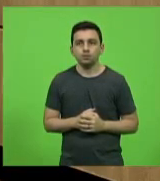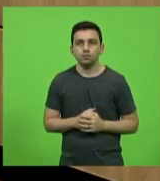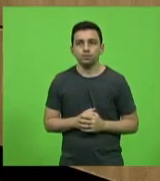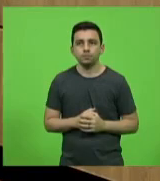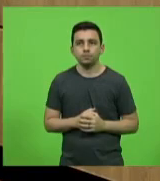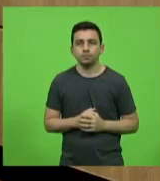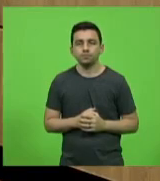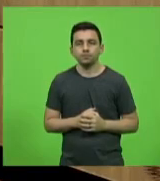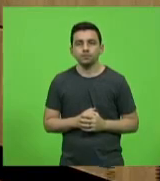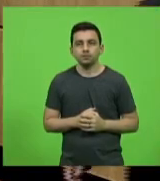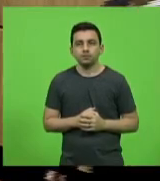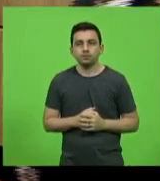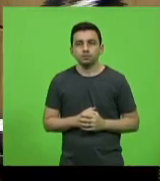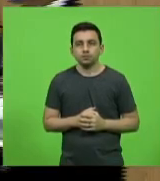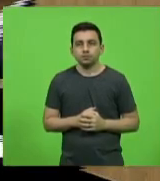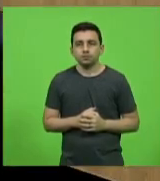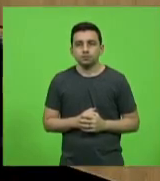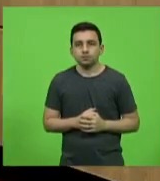Obrigado.